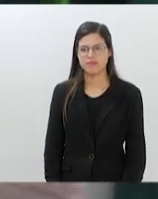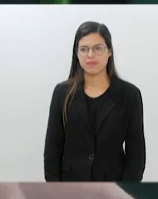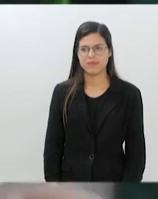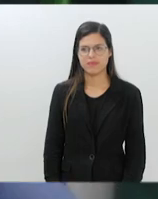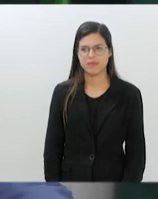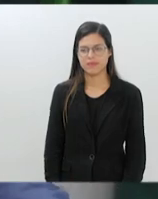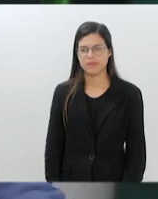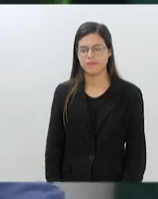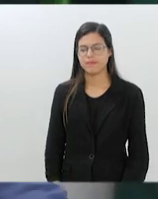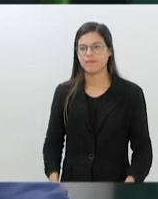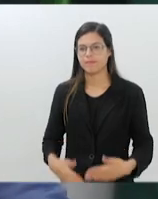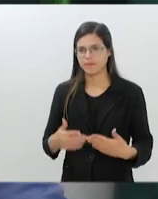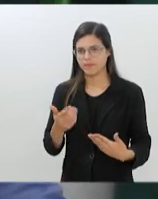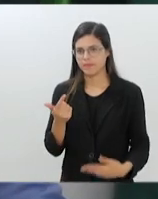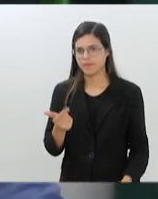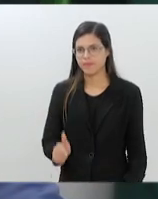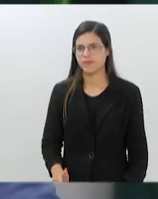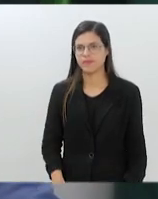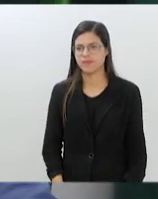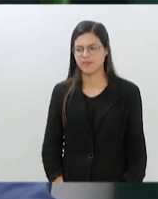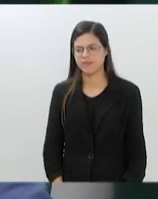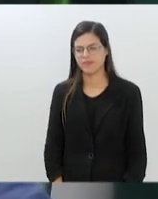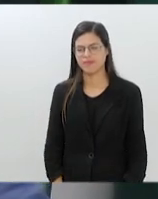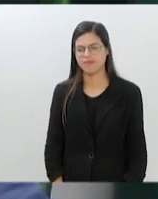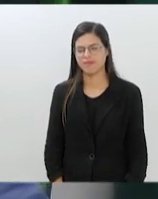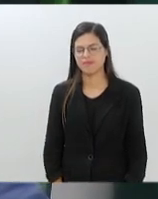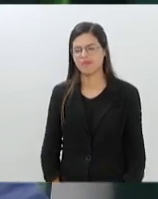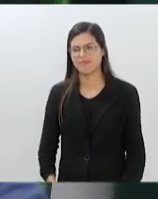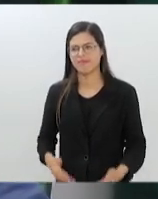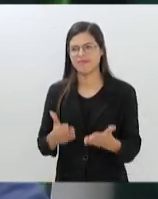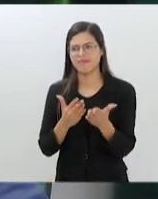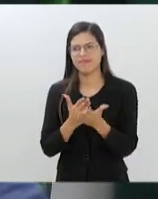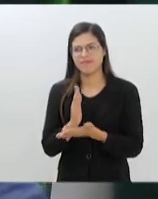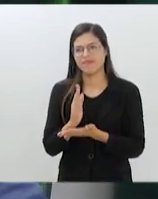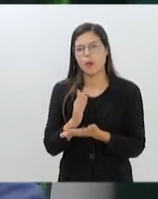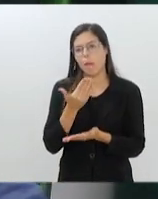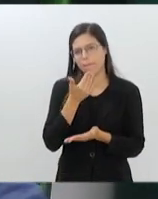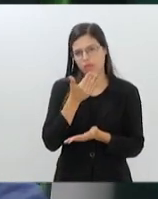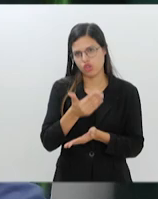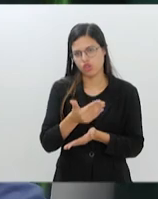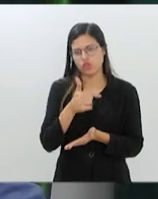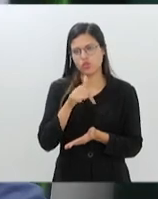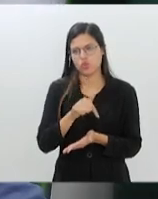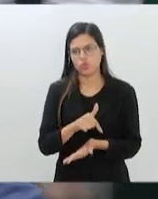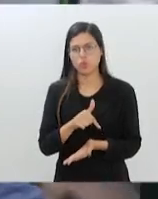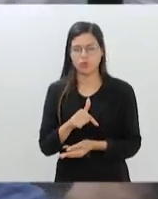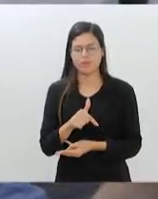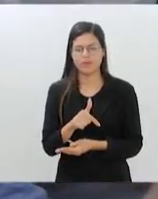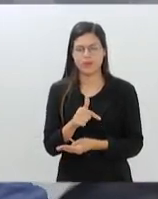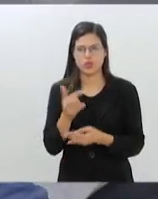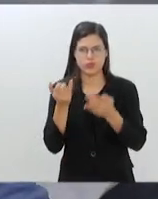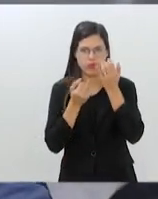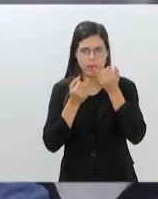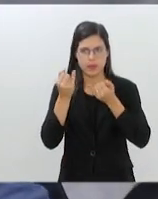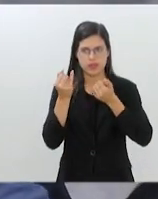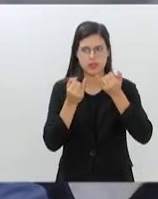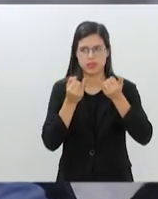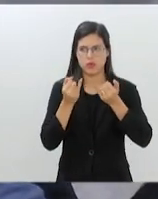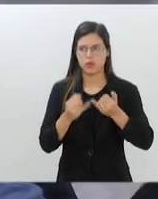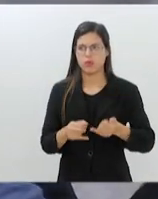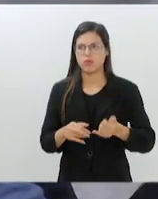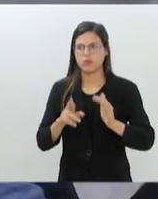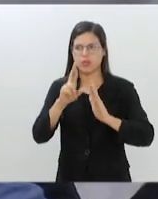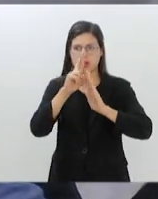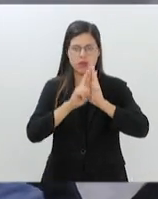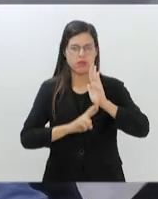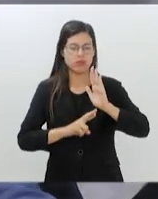aqui já provarmos a liberação através de requerimento de informação n o relatório